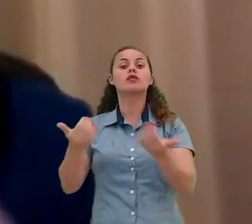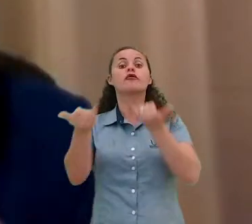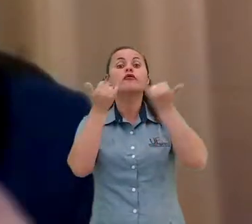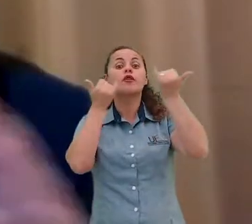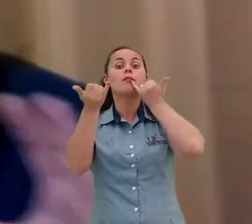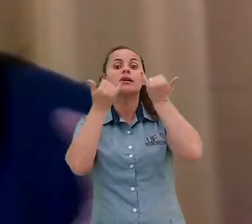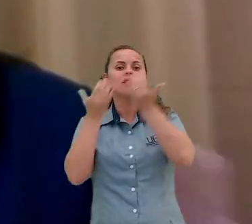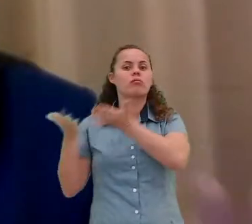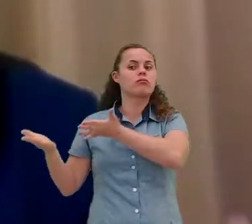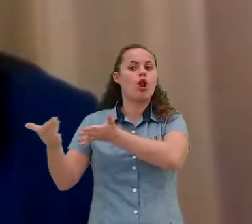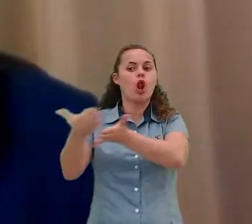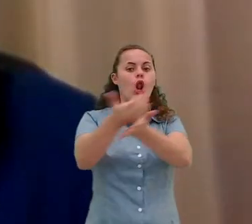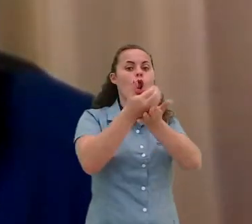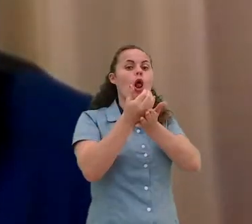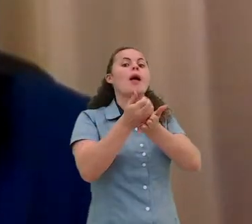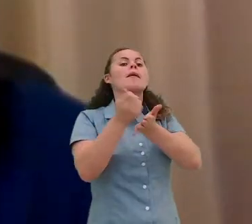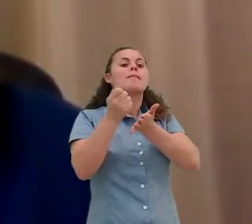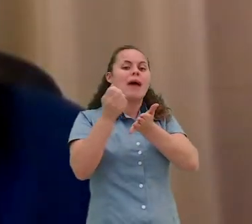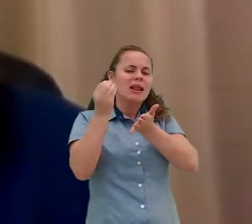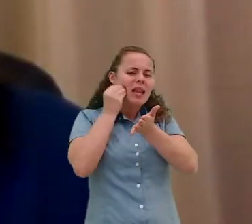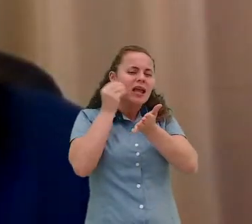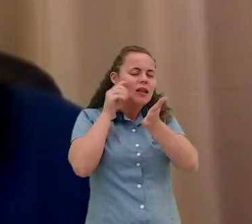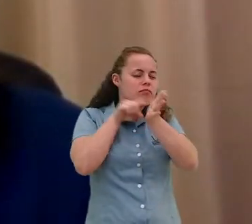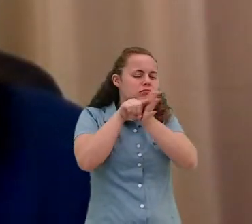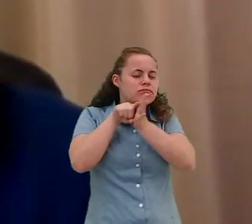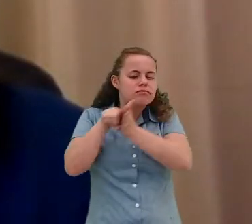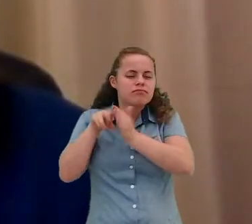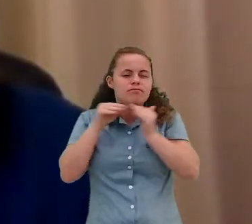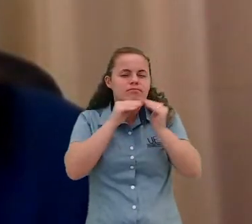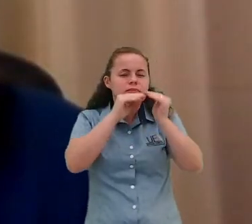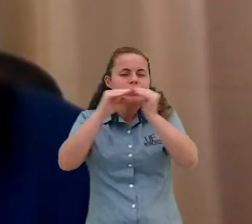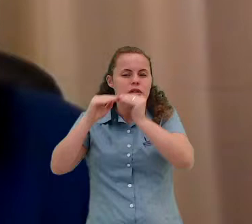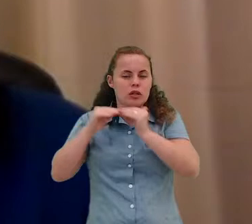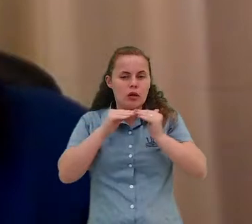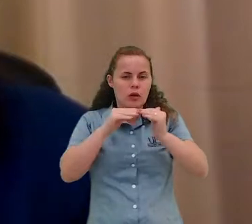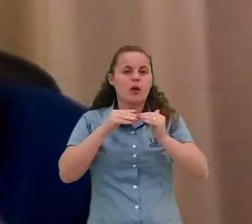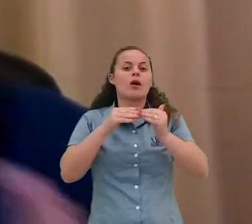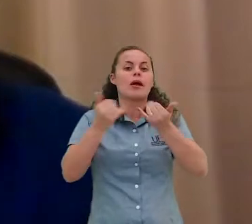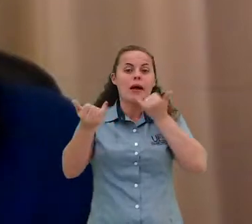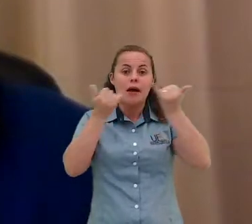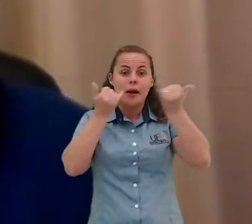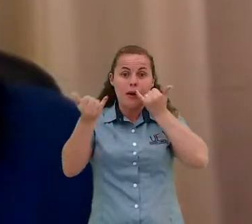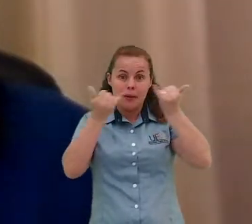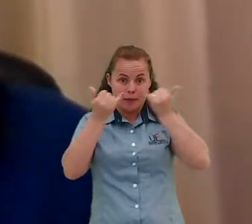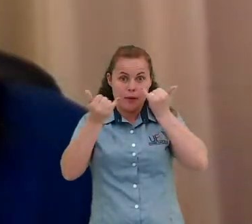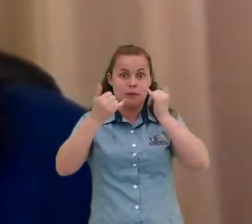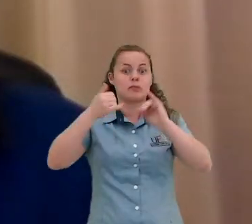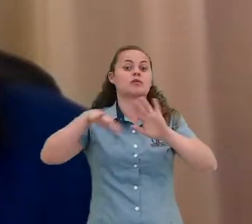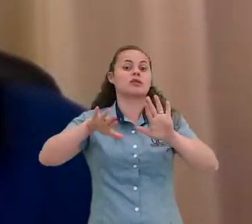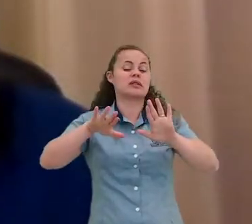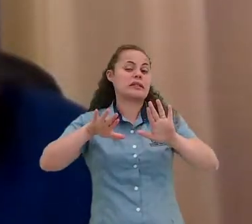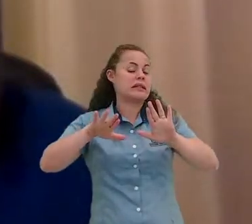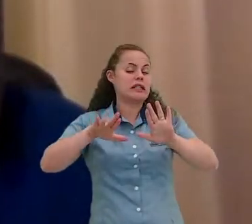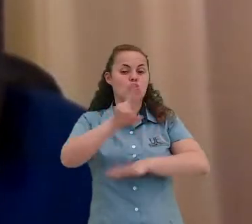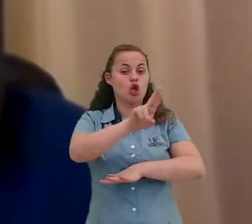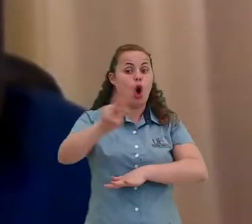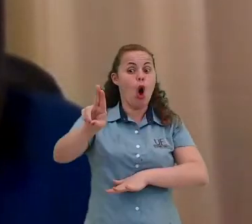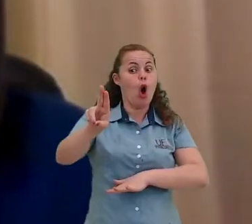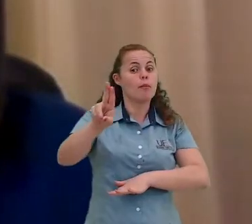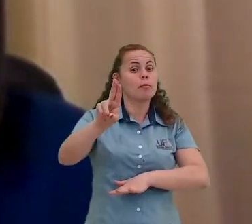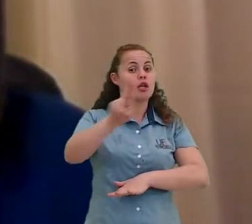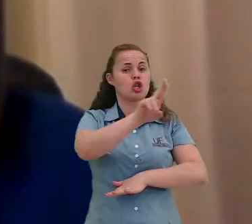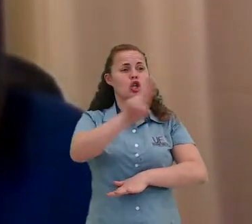para tentar explorar esses padrões, a gente sempre tenta trabalhar com dados anônimos, tá? As informações